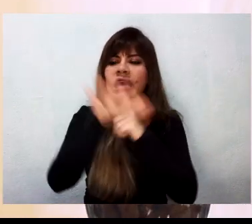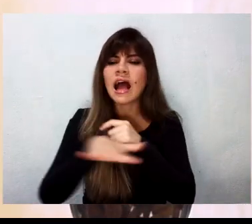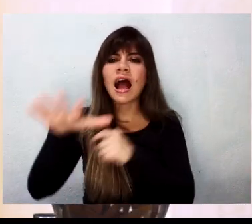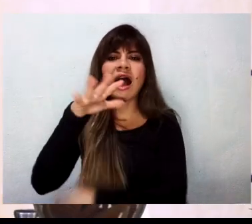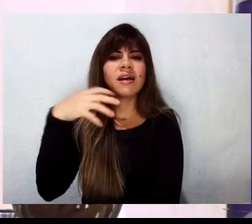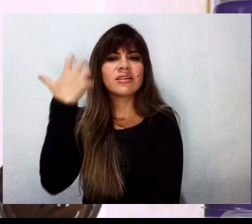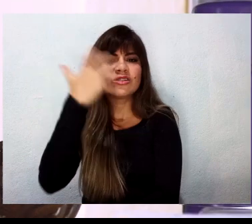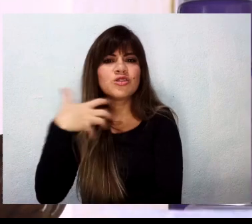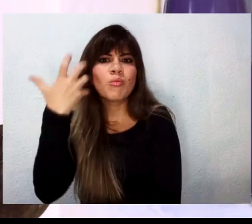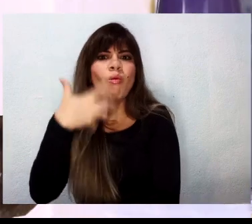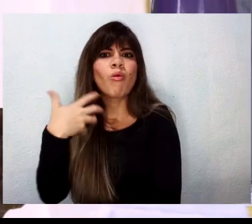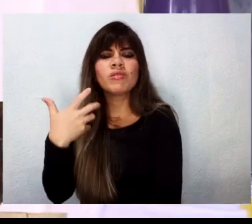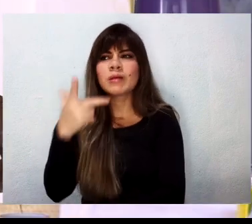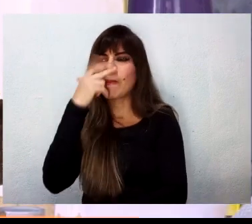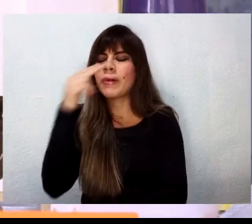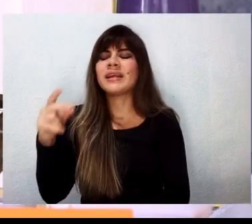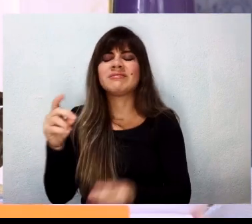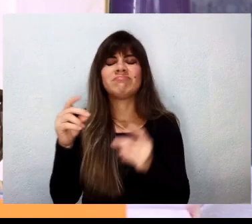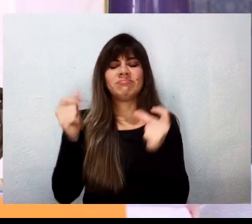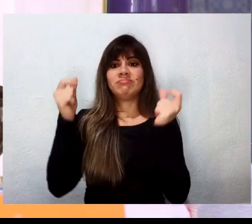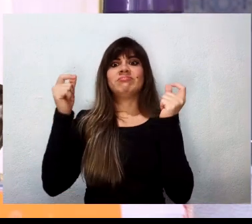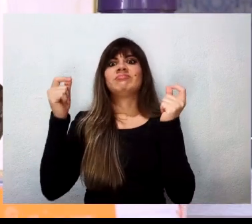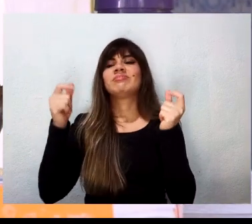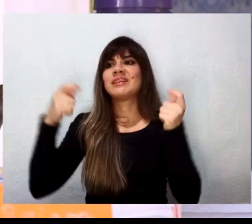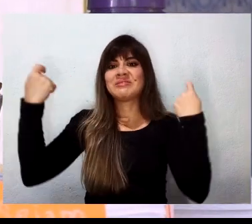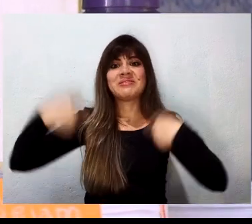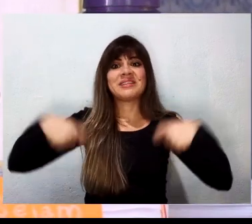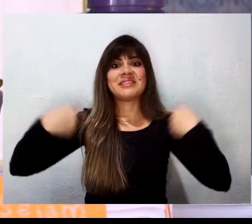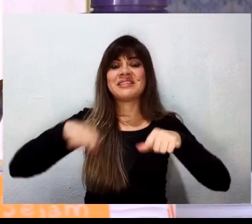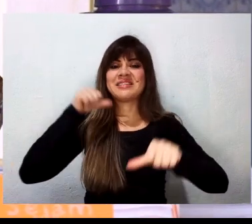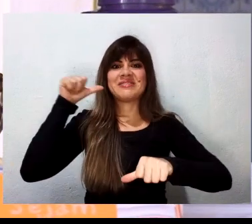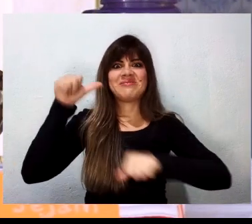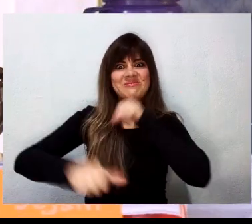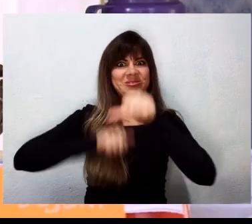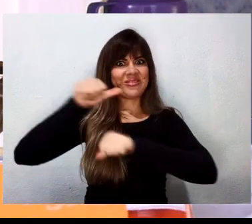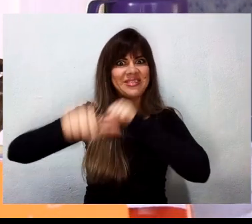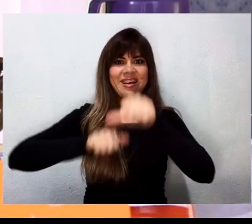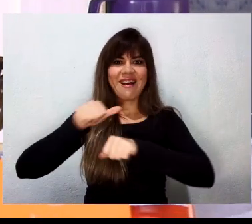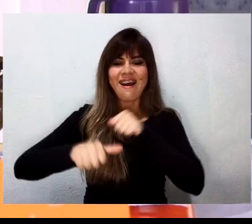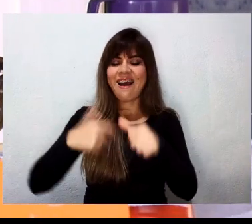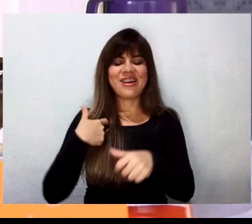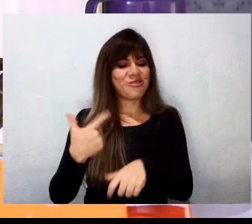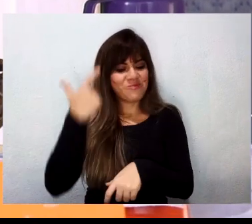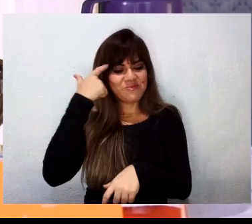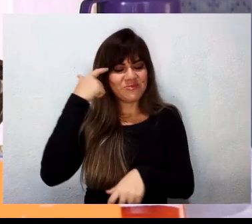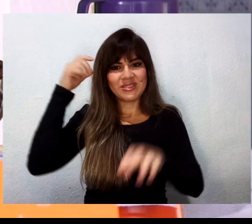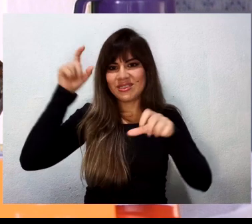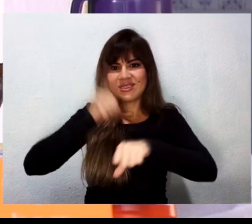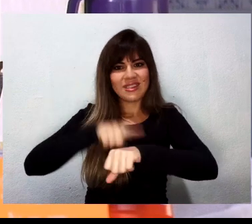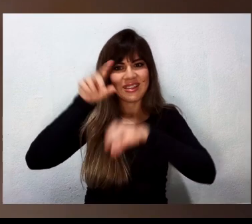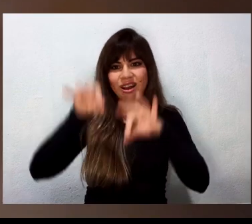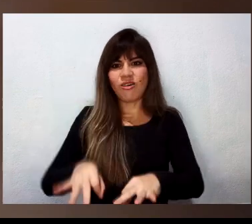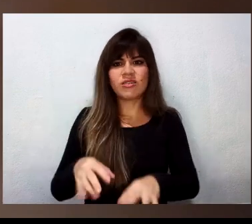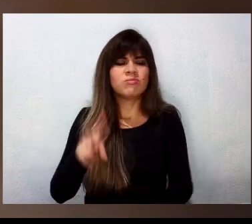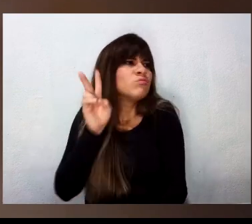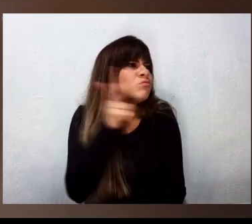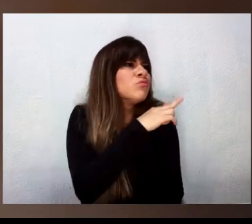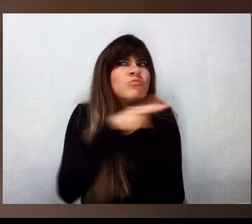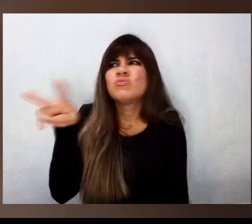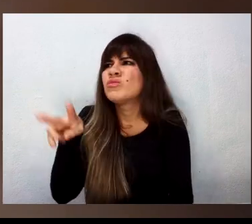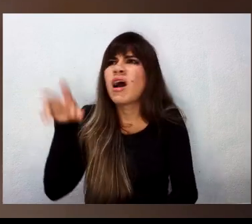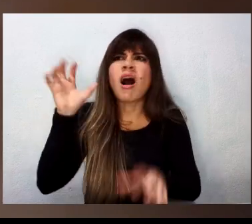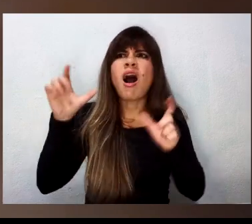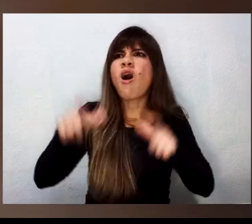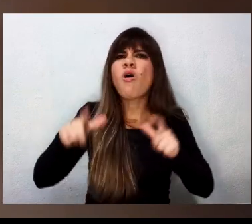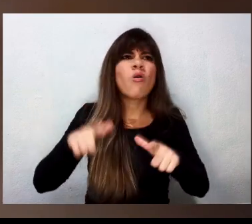também. Foi meio que um start mesmo, assim, foi um espetáculo que startou muita coisa, assim, na minha cabeça. E eu não sabia para onde